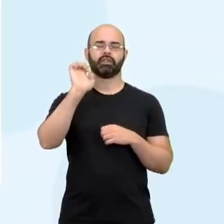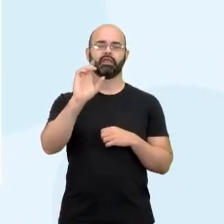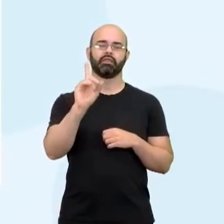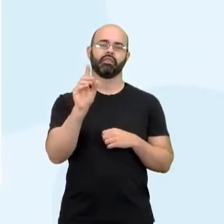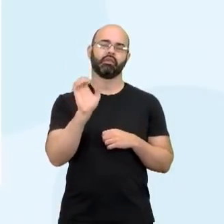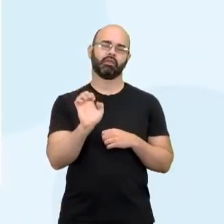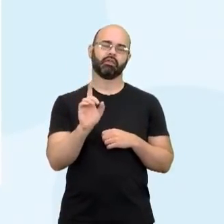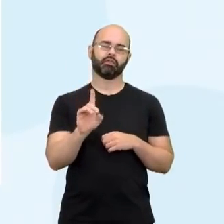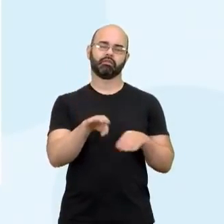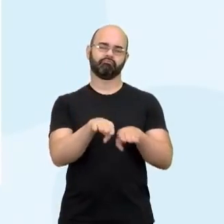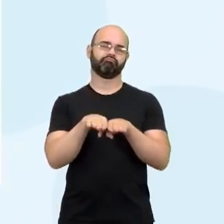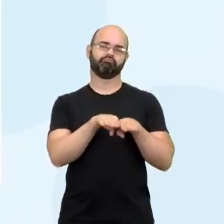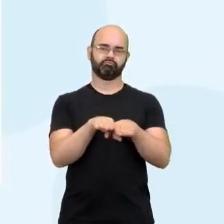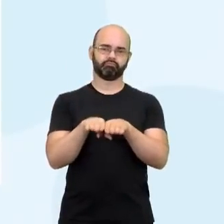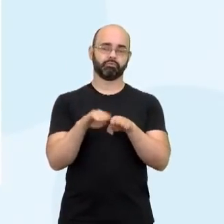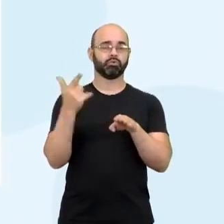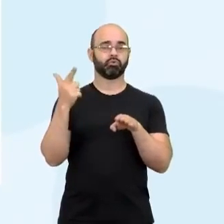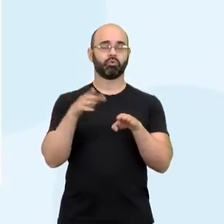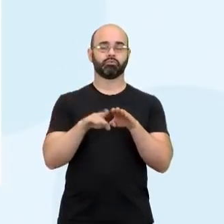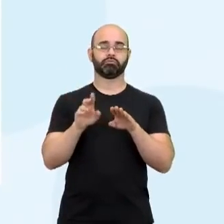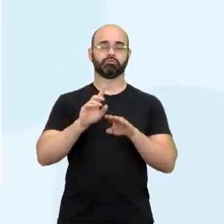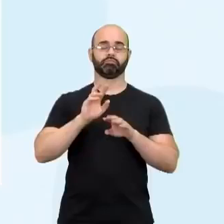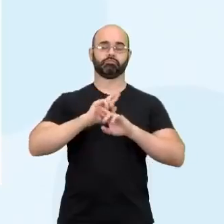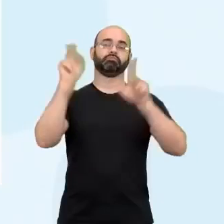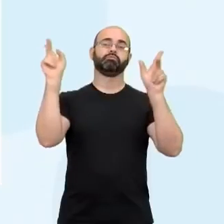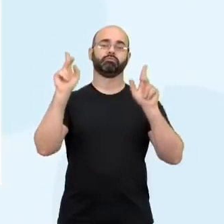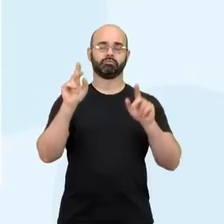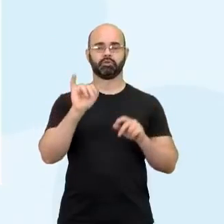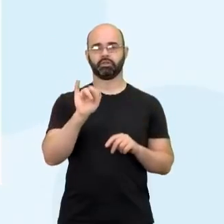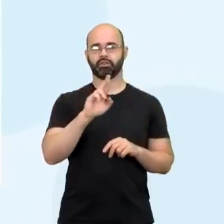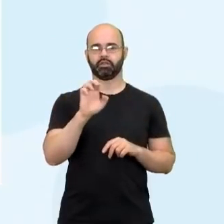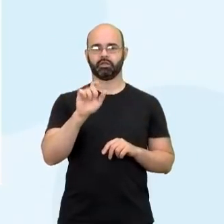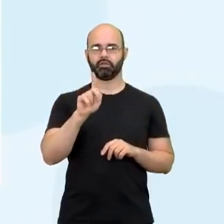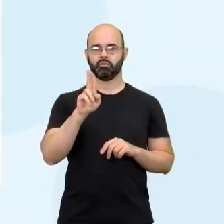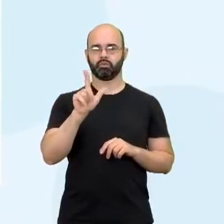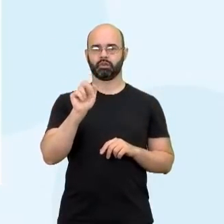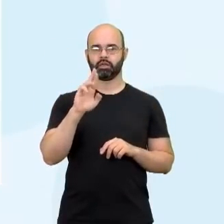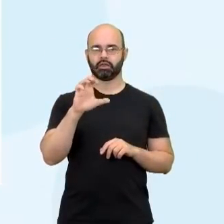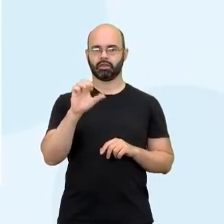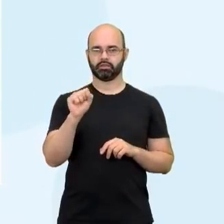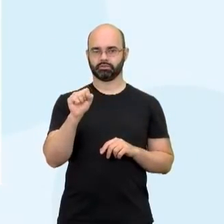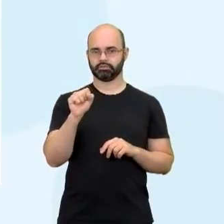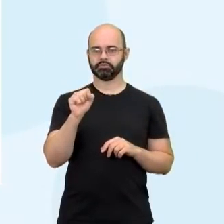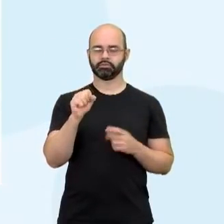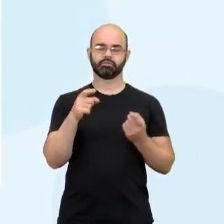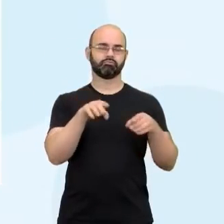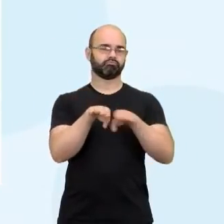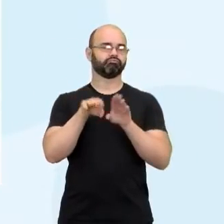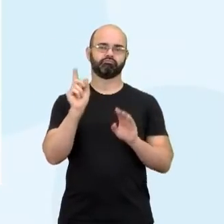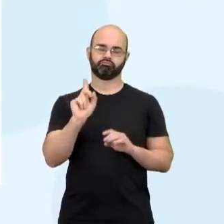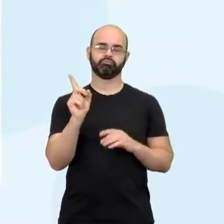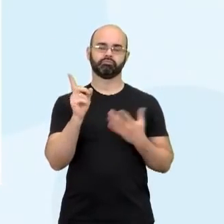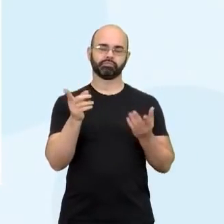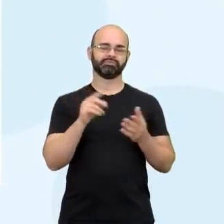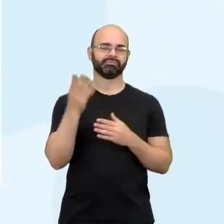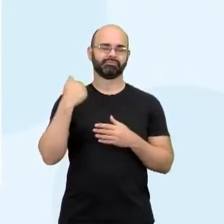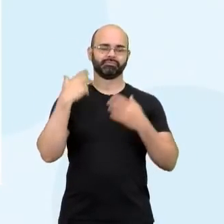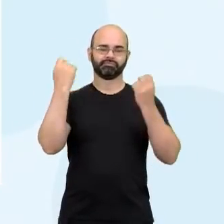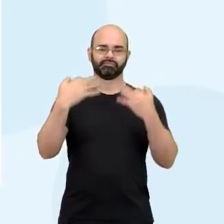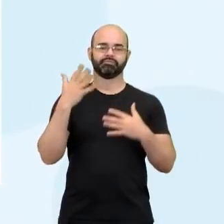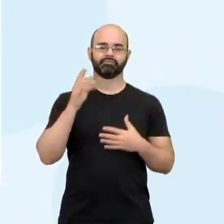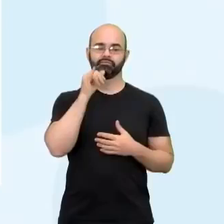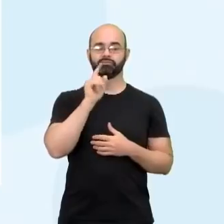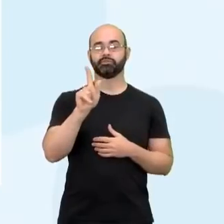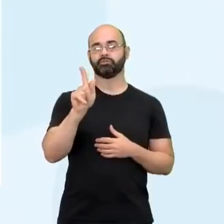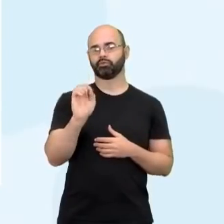os verbos irregulares, que a forma dele é diferente. Eu já expliquei isso em algumas aulas antes daqui. Então, received, você coloca ed, agora go